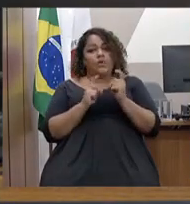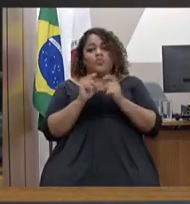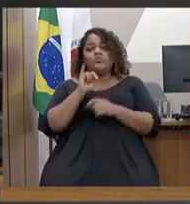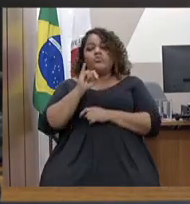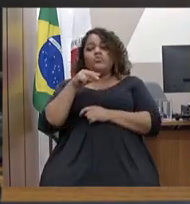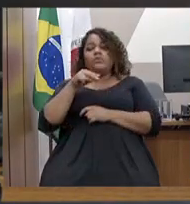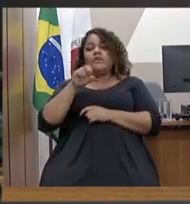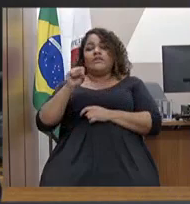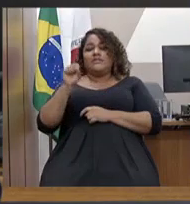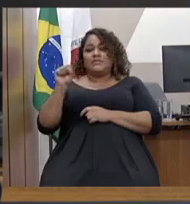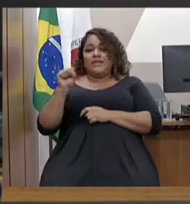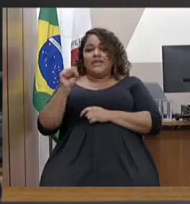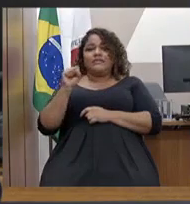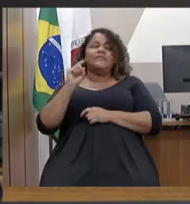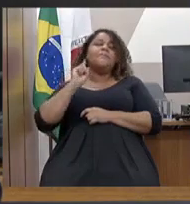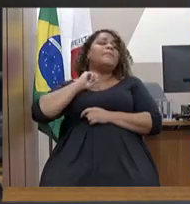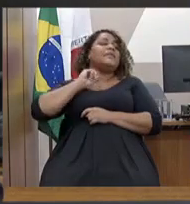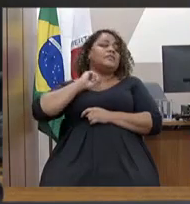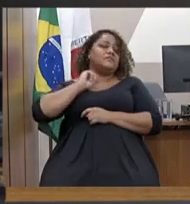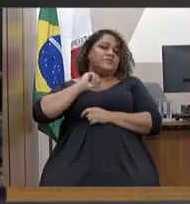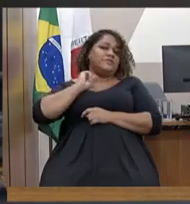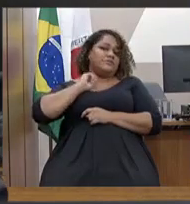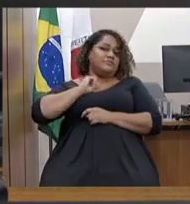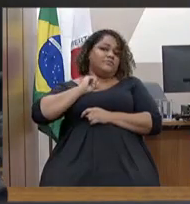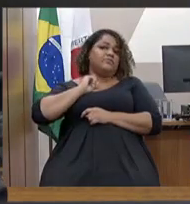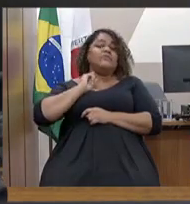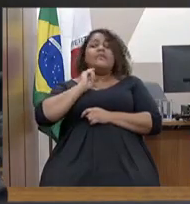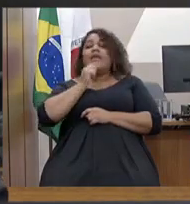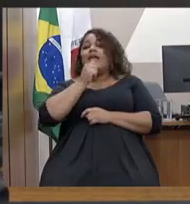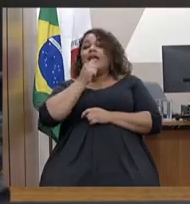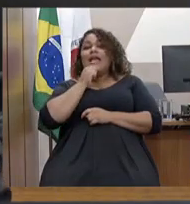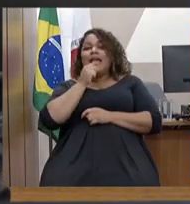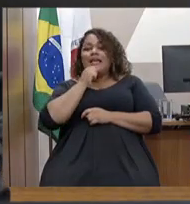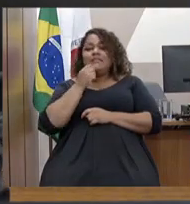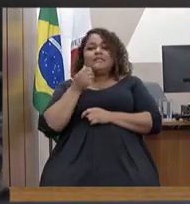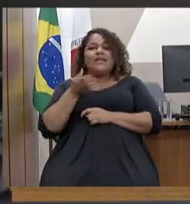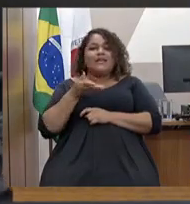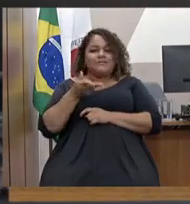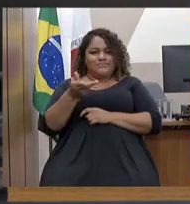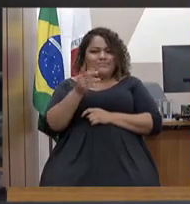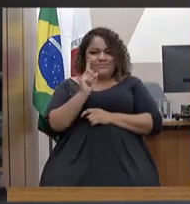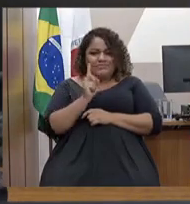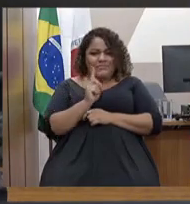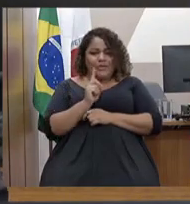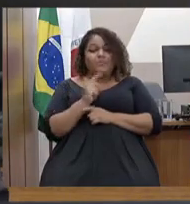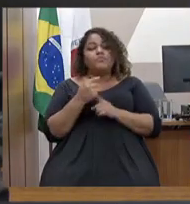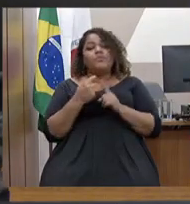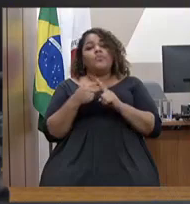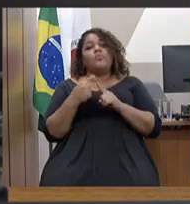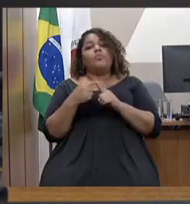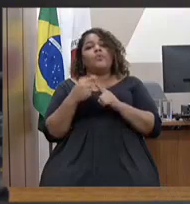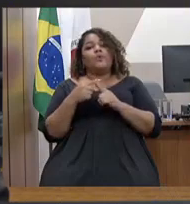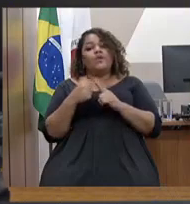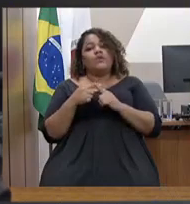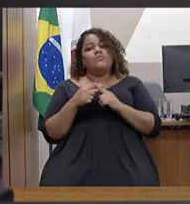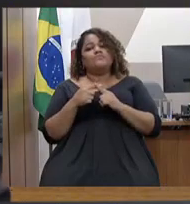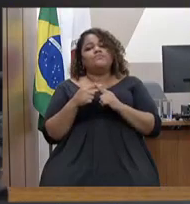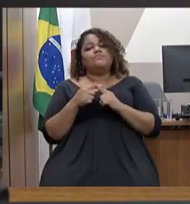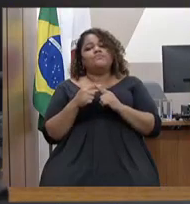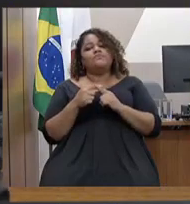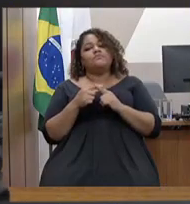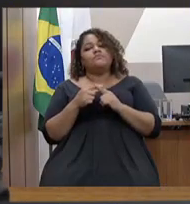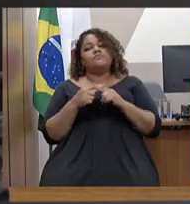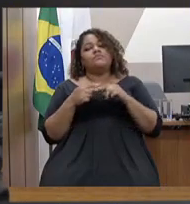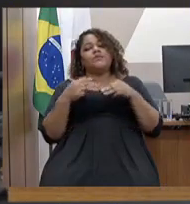em Minas só não agilizei porque o presidente o presidente e o nosso